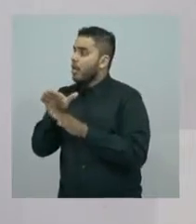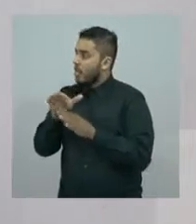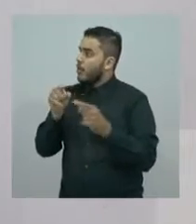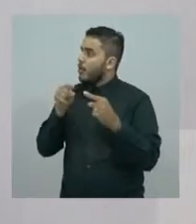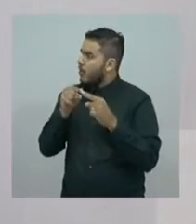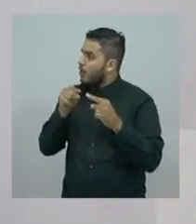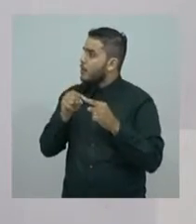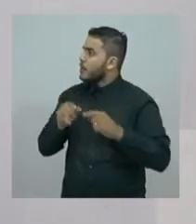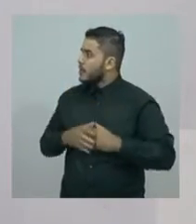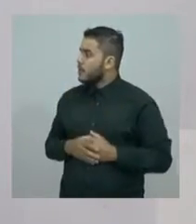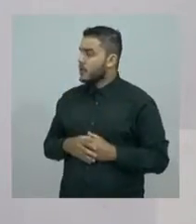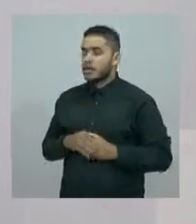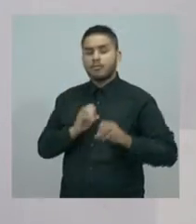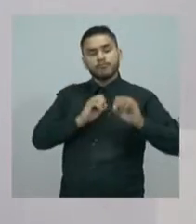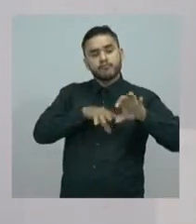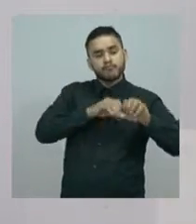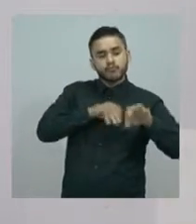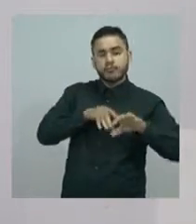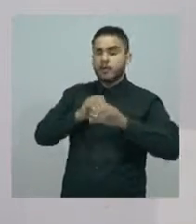ela